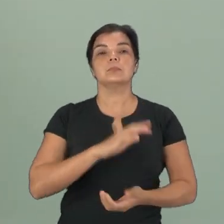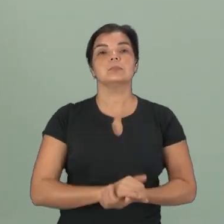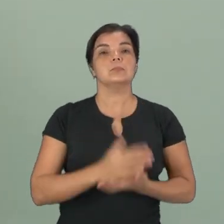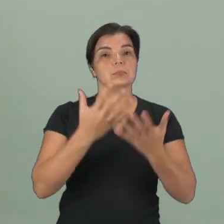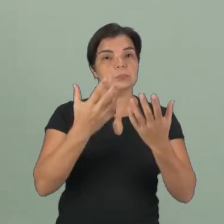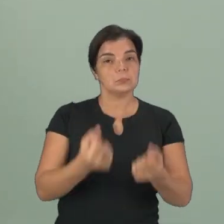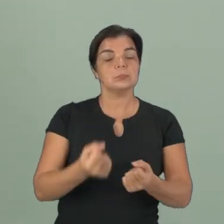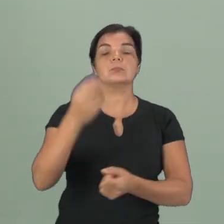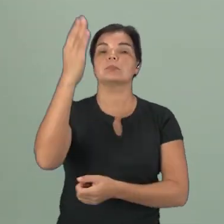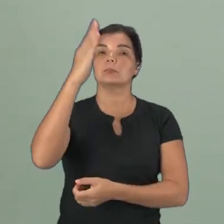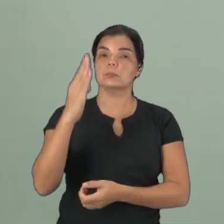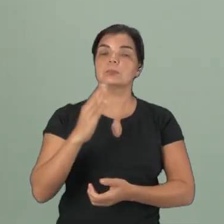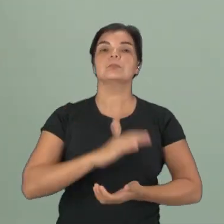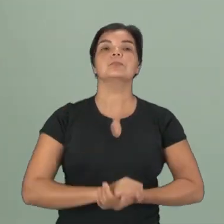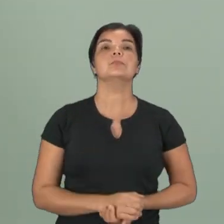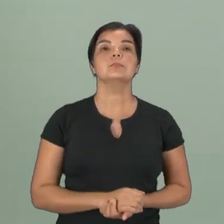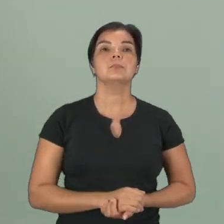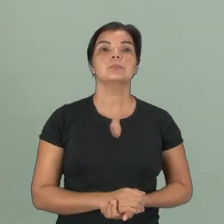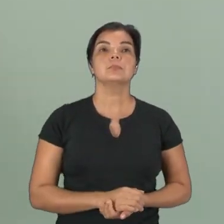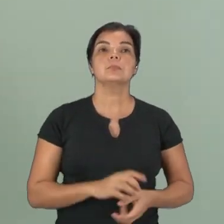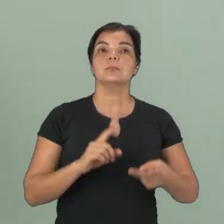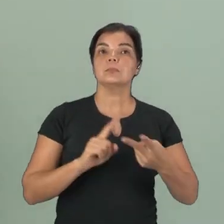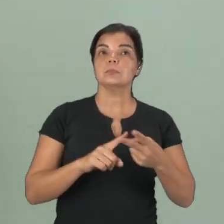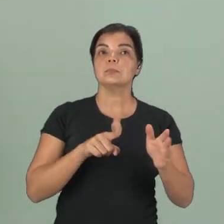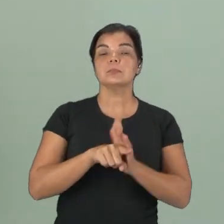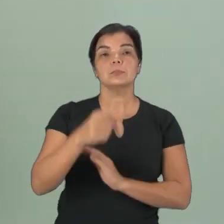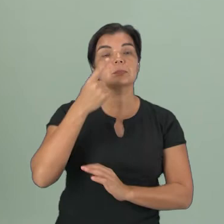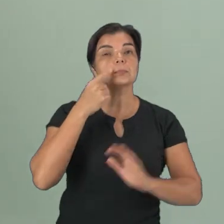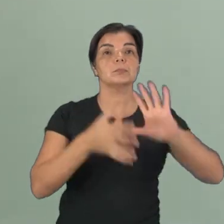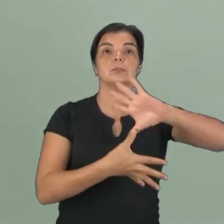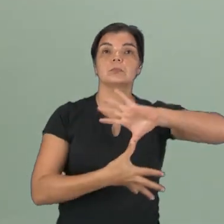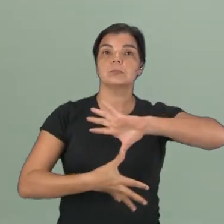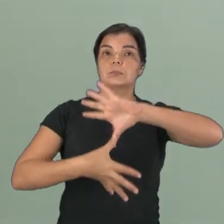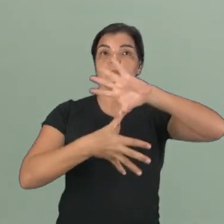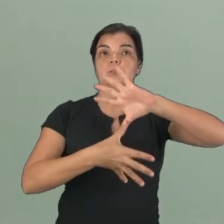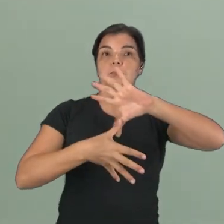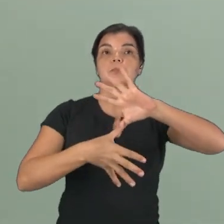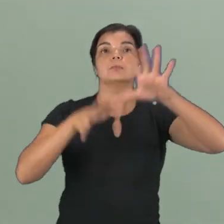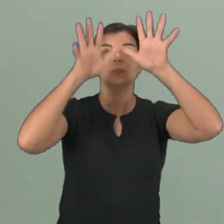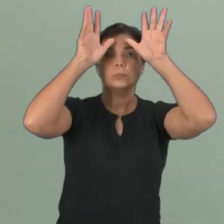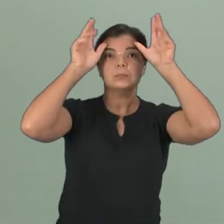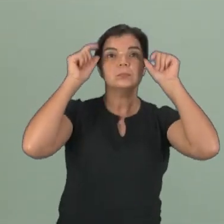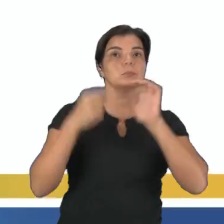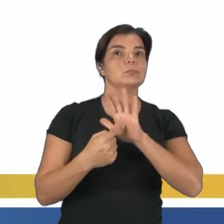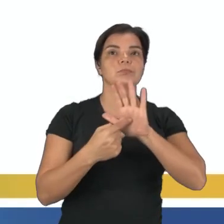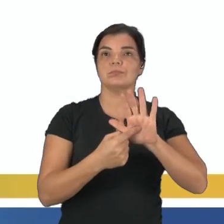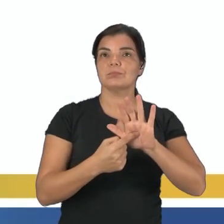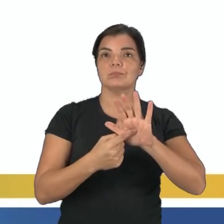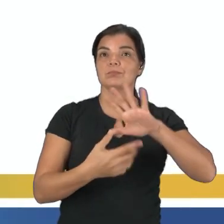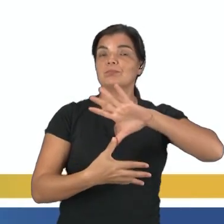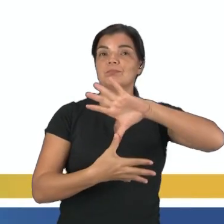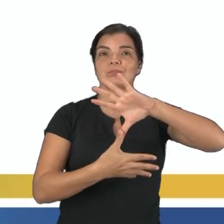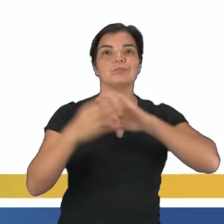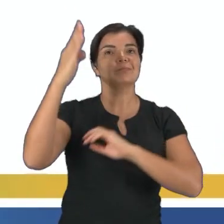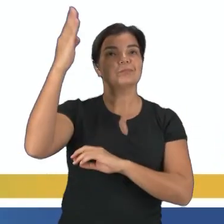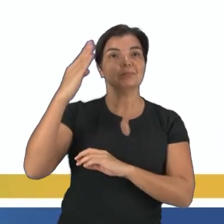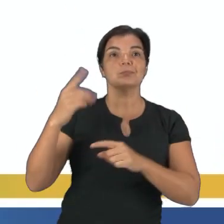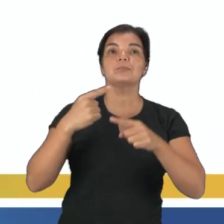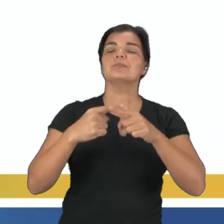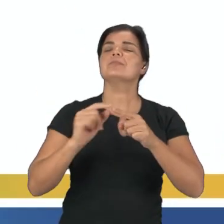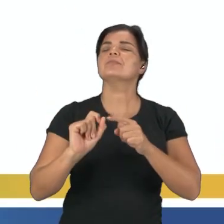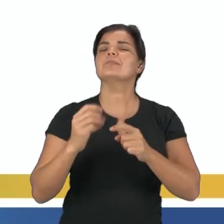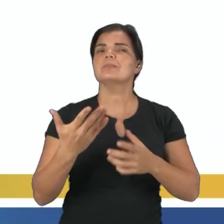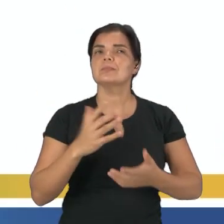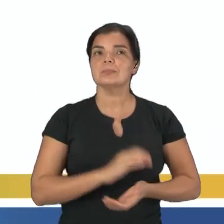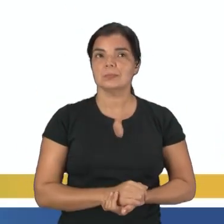ser efetivamente do Brasil. Segunda questão. Observe no mapa que o Acre não aparece no mapa do Brasil. Por que